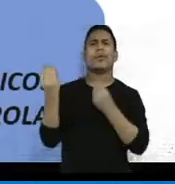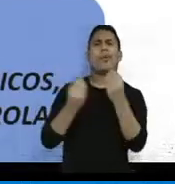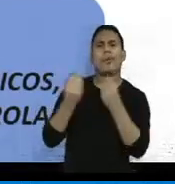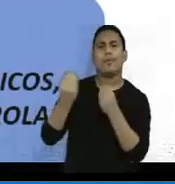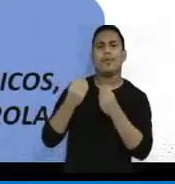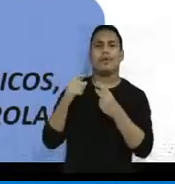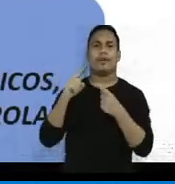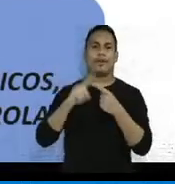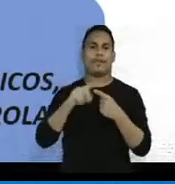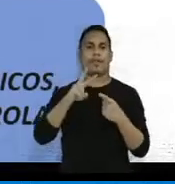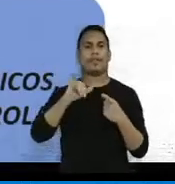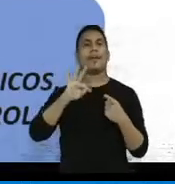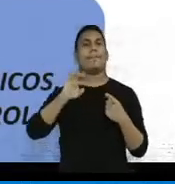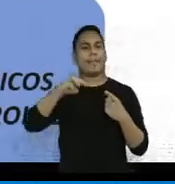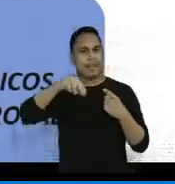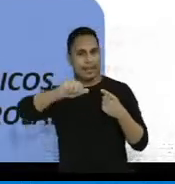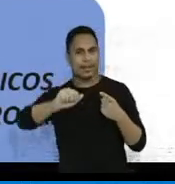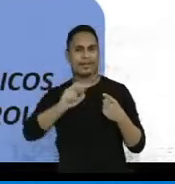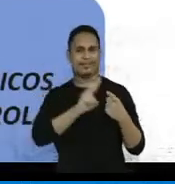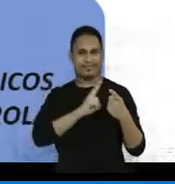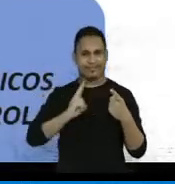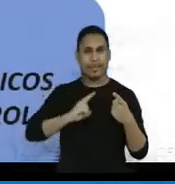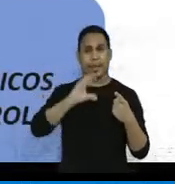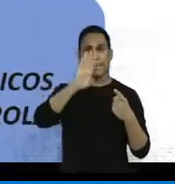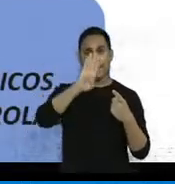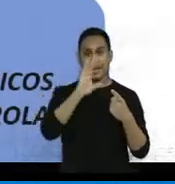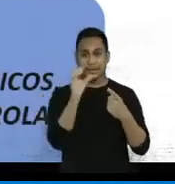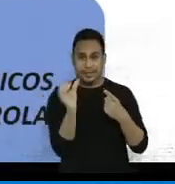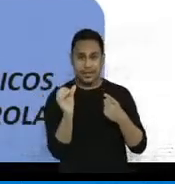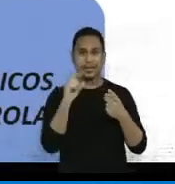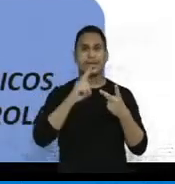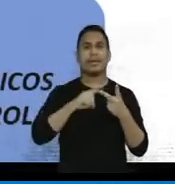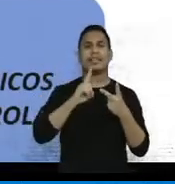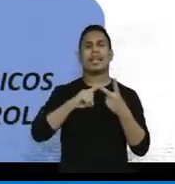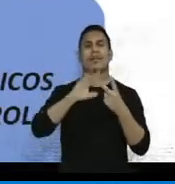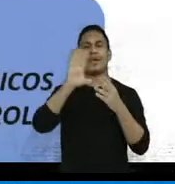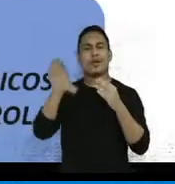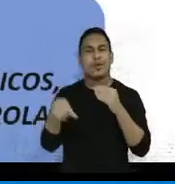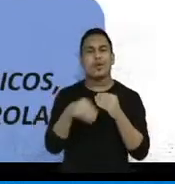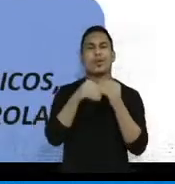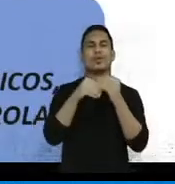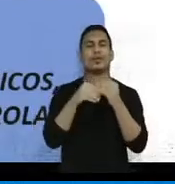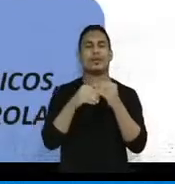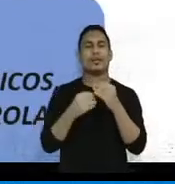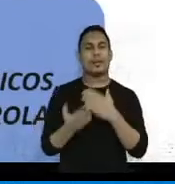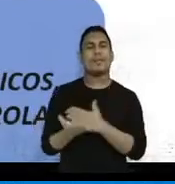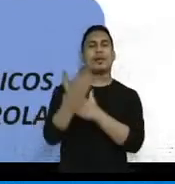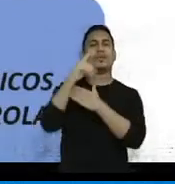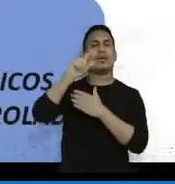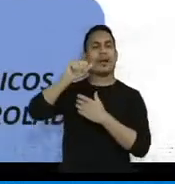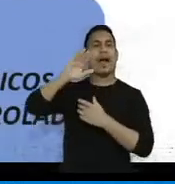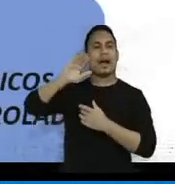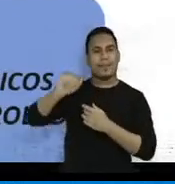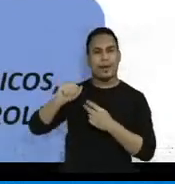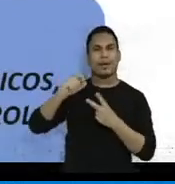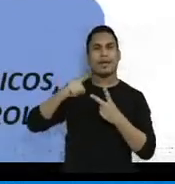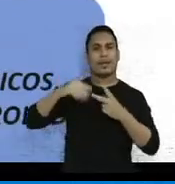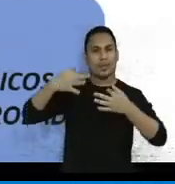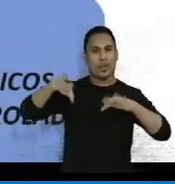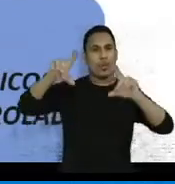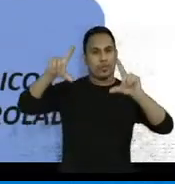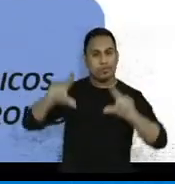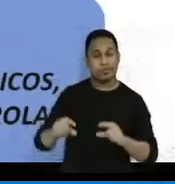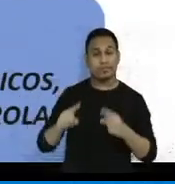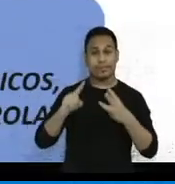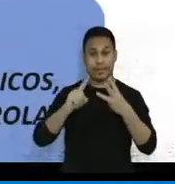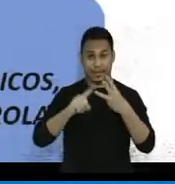suplemento também que nós utilizamos muito para aumentar o GABA e diminuir a dor. e a lavanda em forma de chá ou em forma de